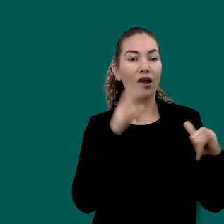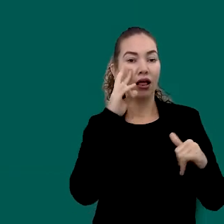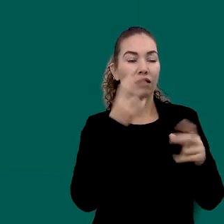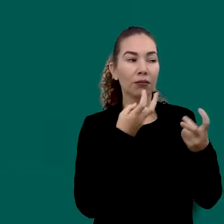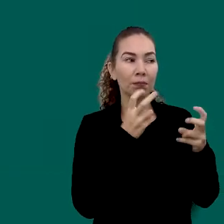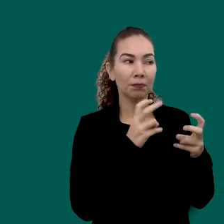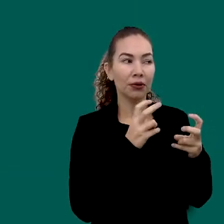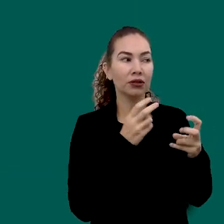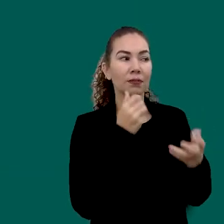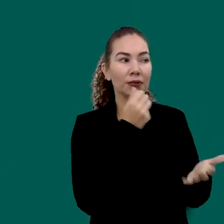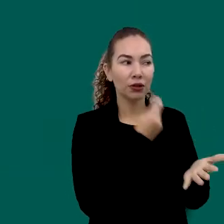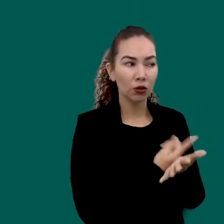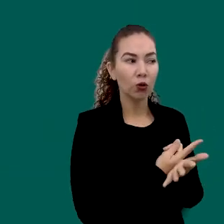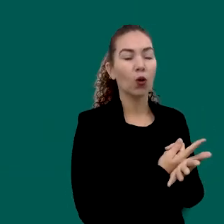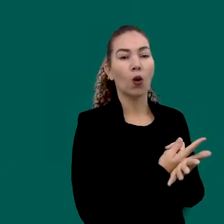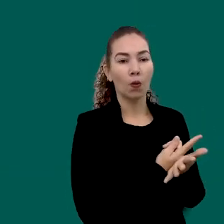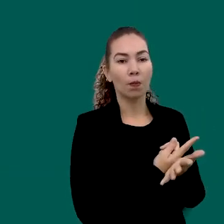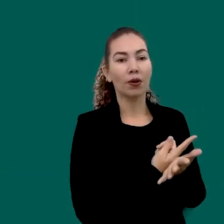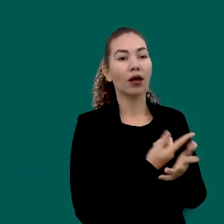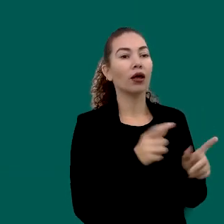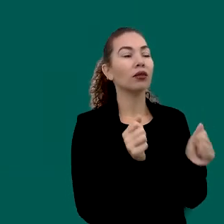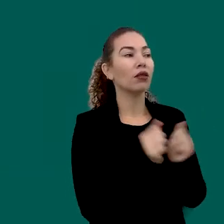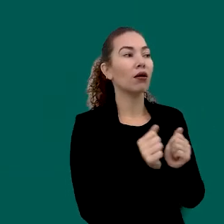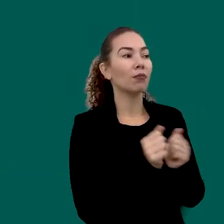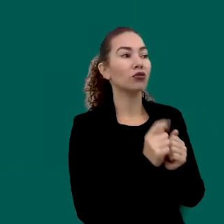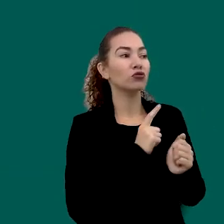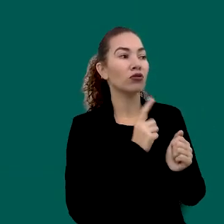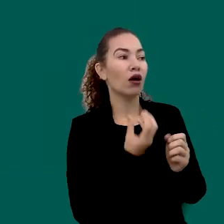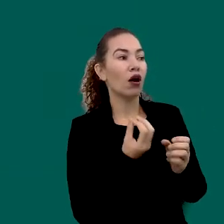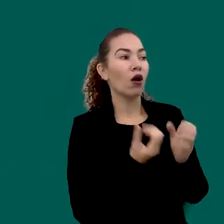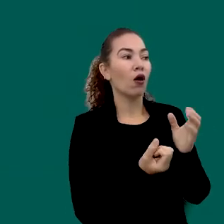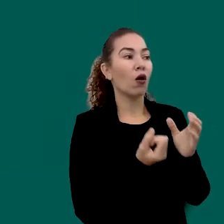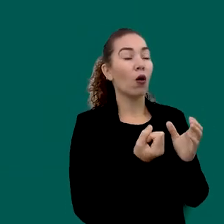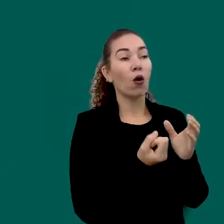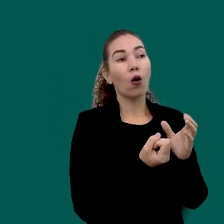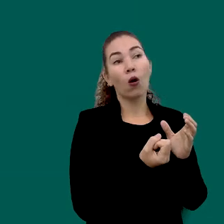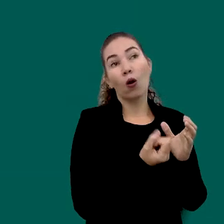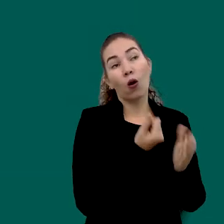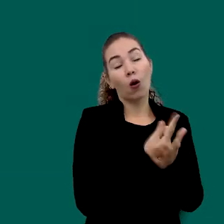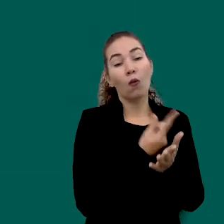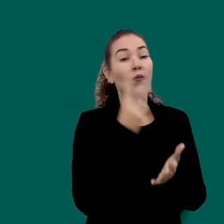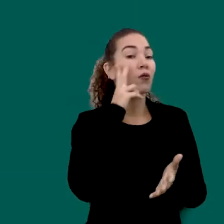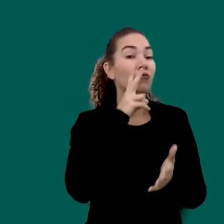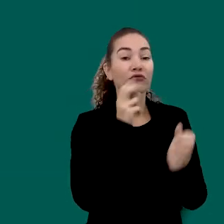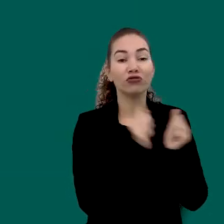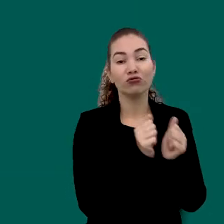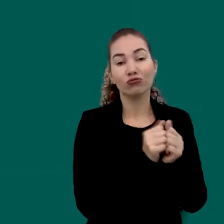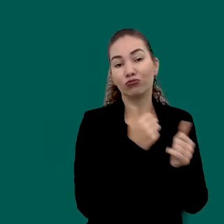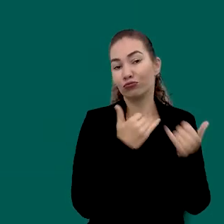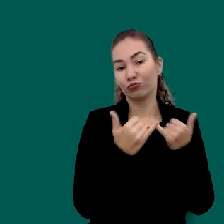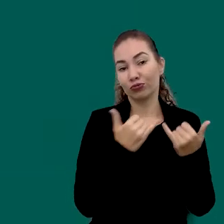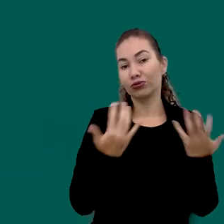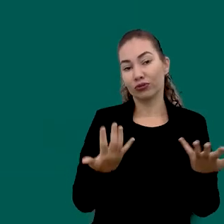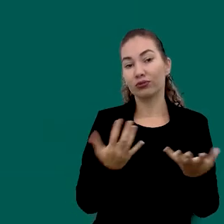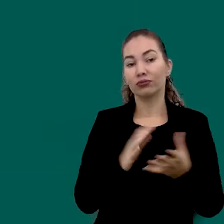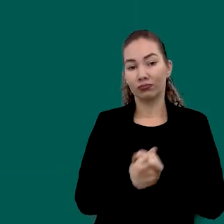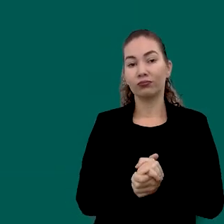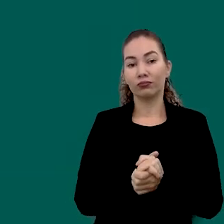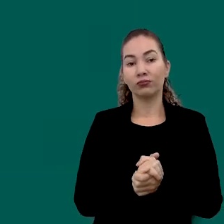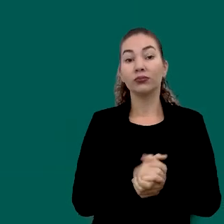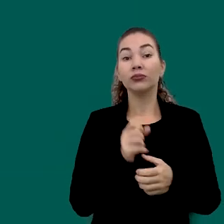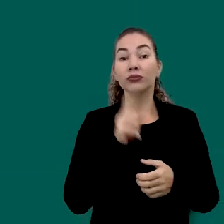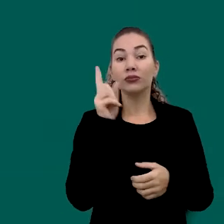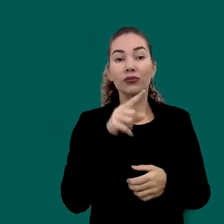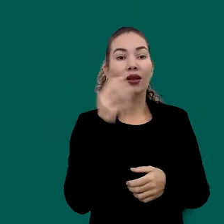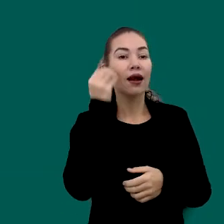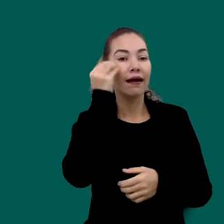e-commerce, ele compra os ingredientes e junto você gera um cross dentro do e-commerce de um vinho. E você faz com que ele coloque isso no carrinho. Isso é